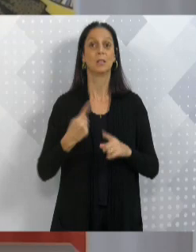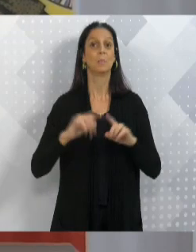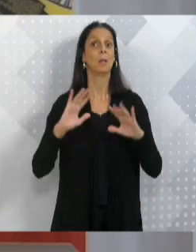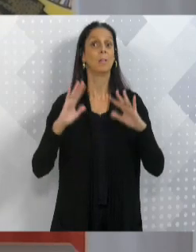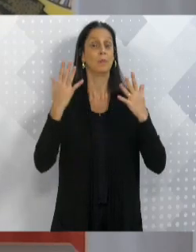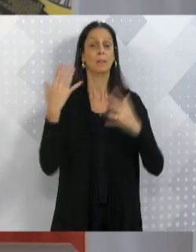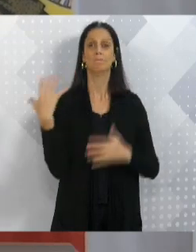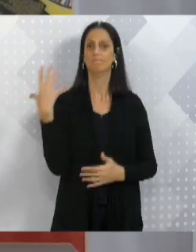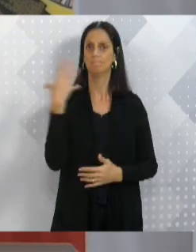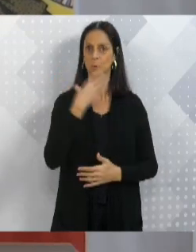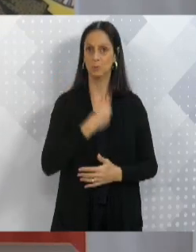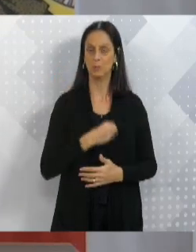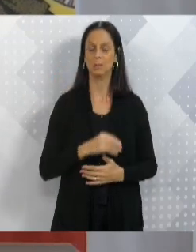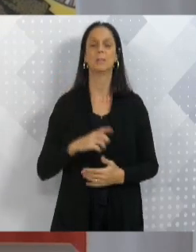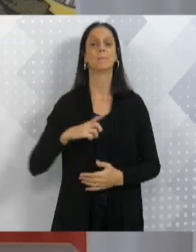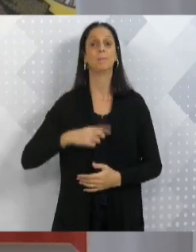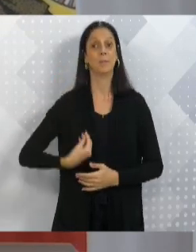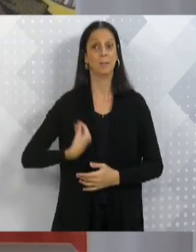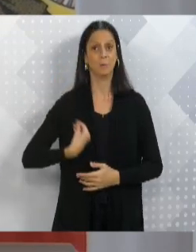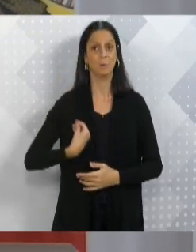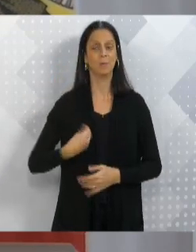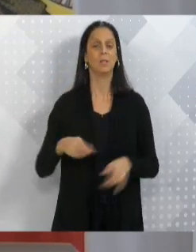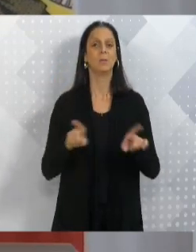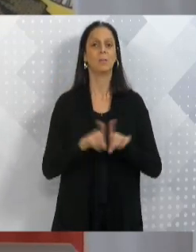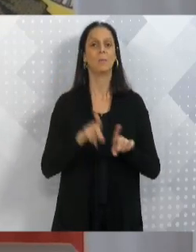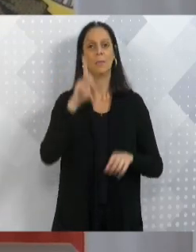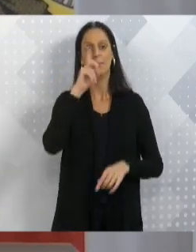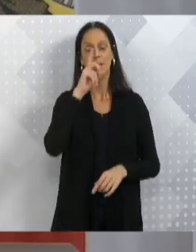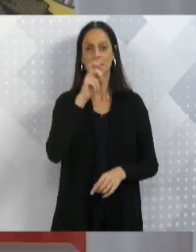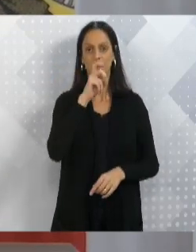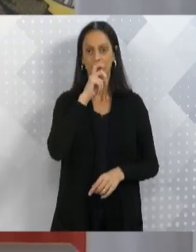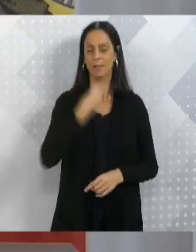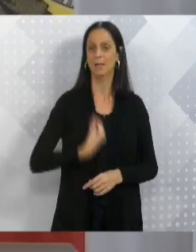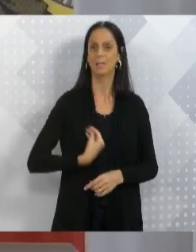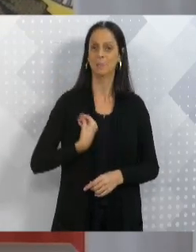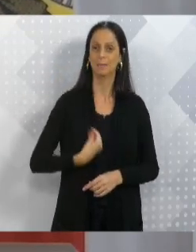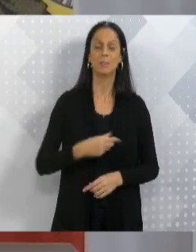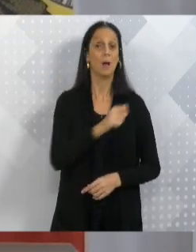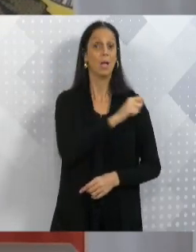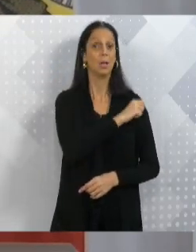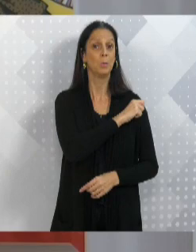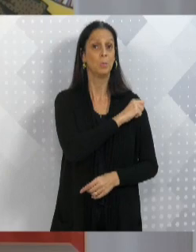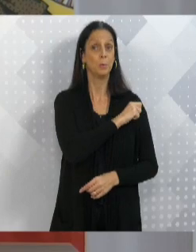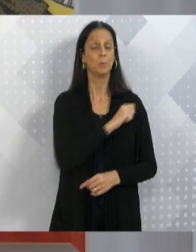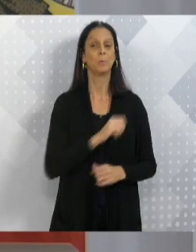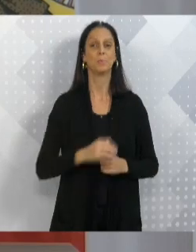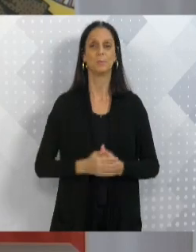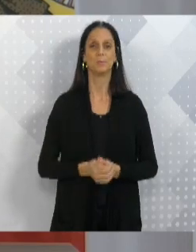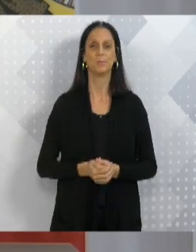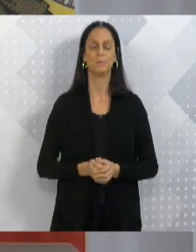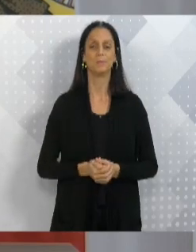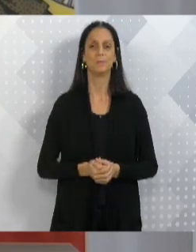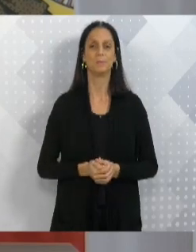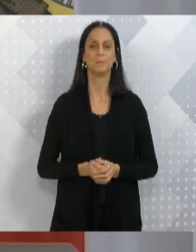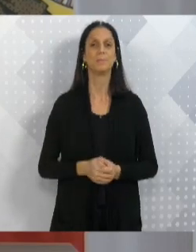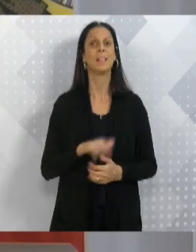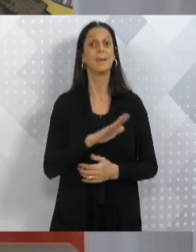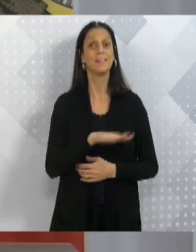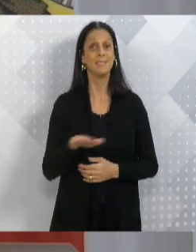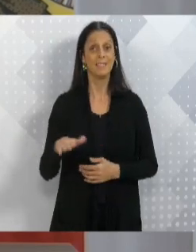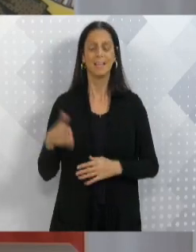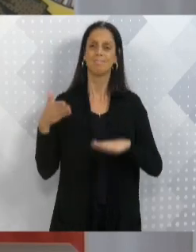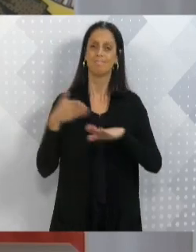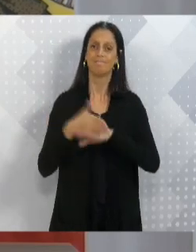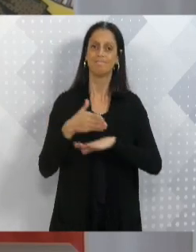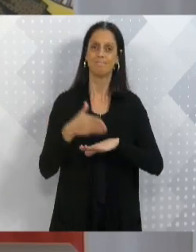bonita e qual teve a presença dos pais, dos alunos, das nossas crianças, de uma